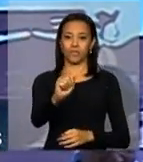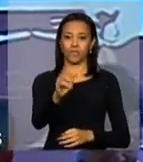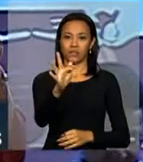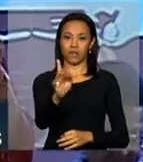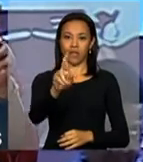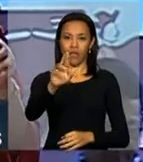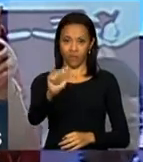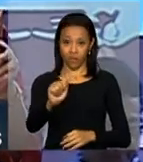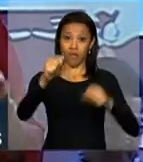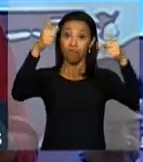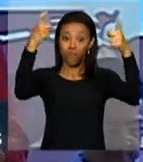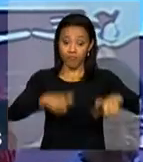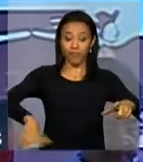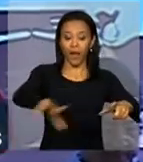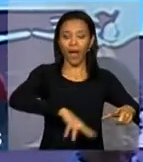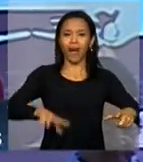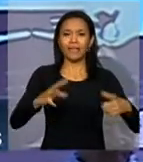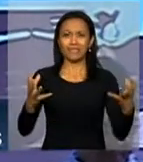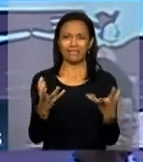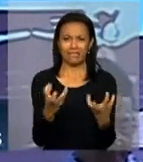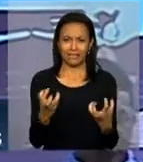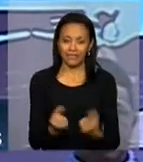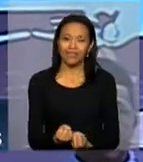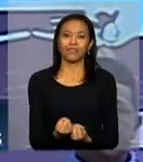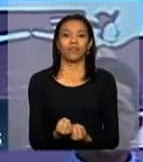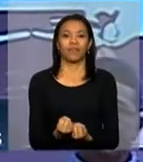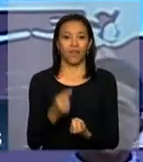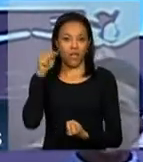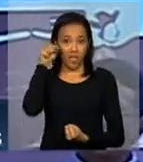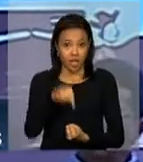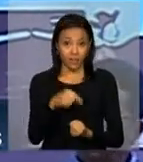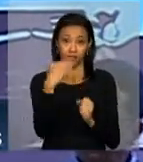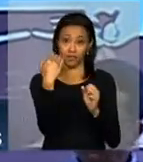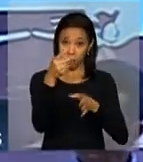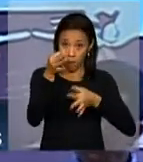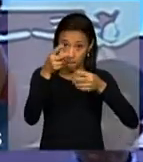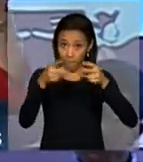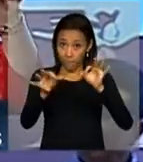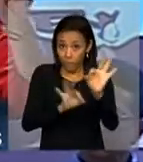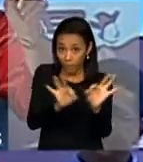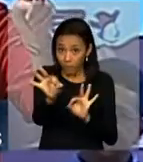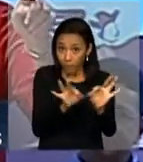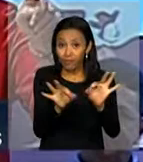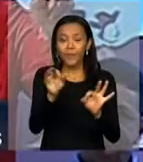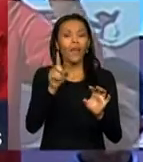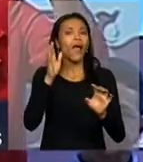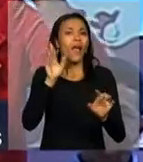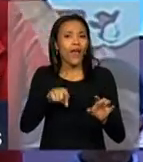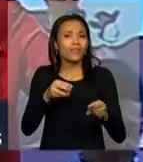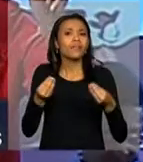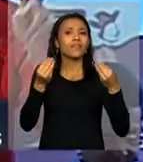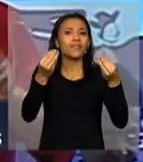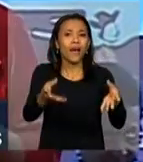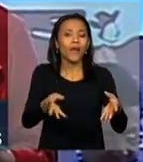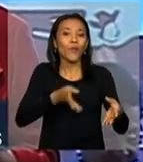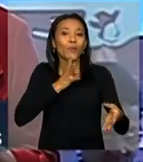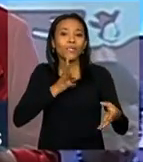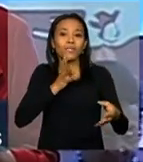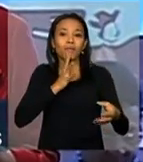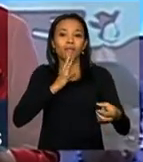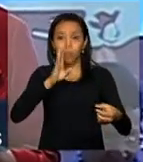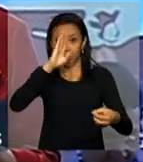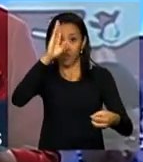Essa reivindicação do plano safra do semiárido é o reconhecimento de duas